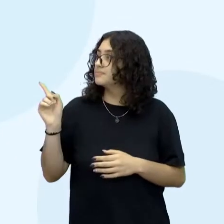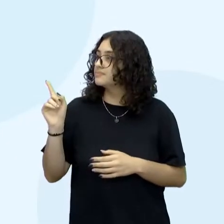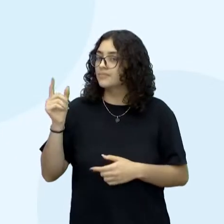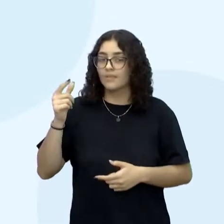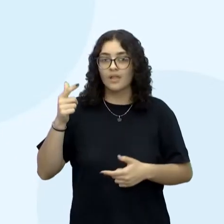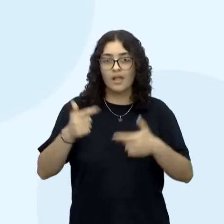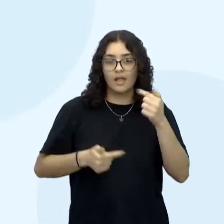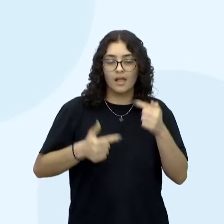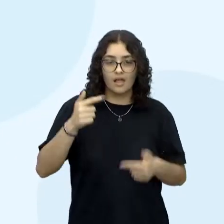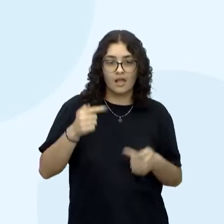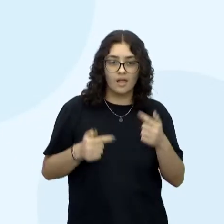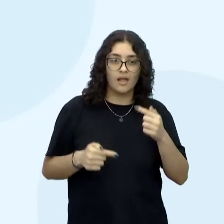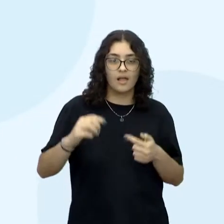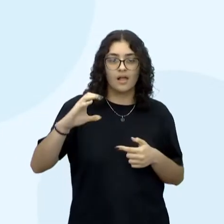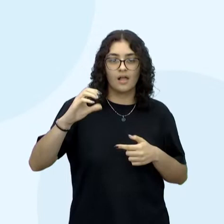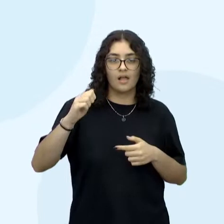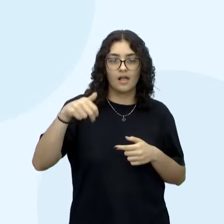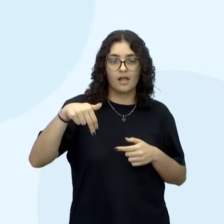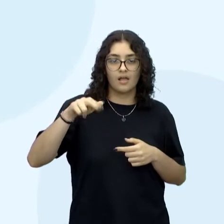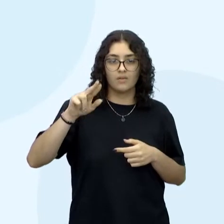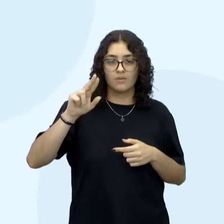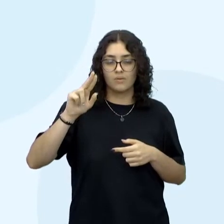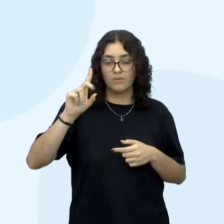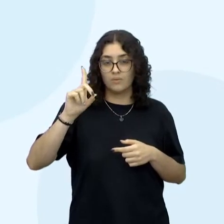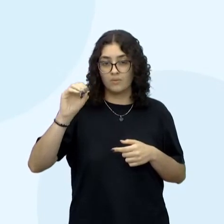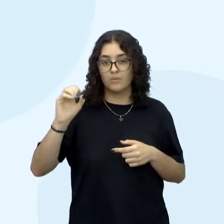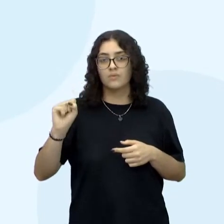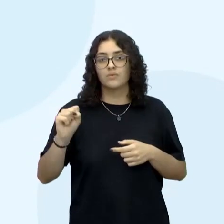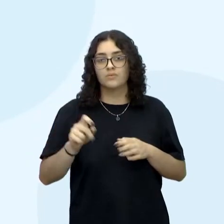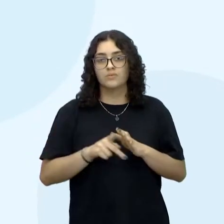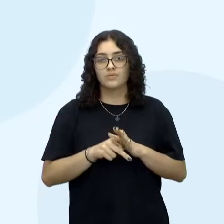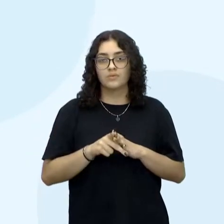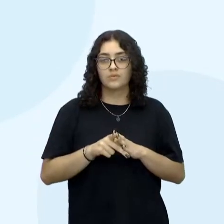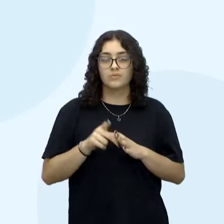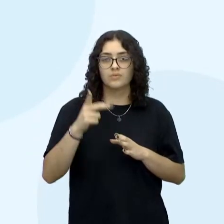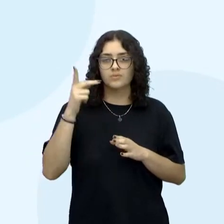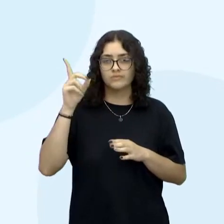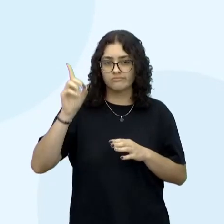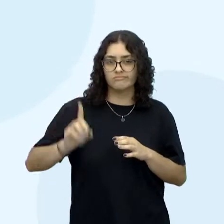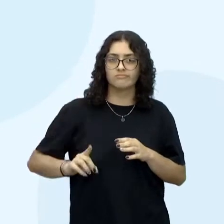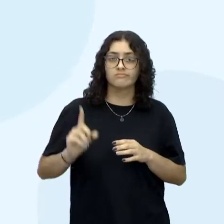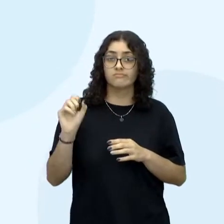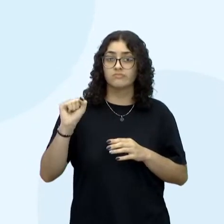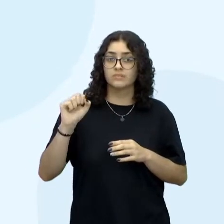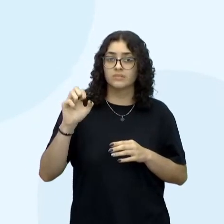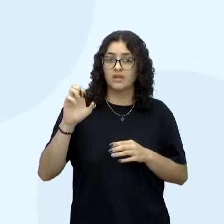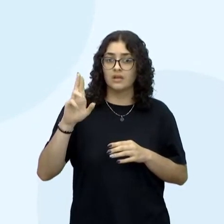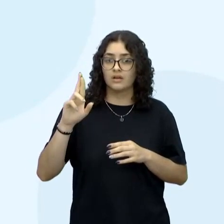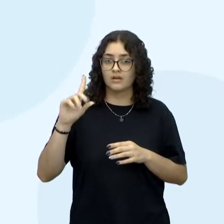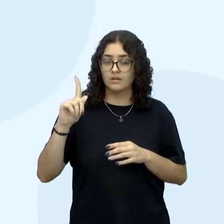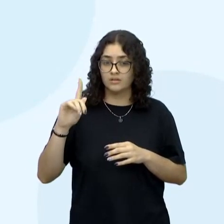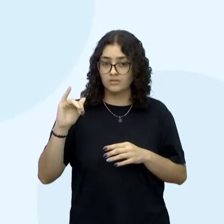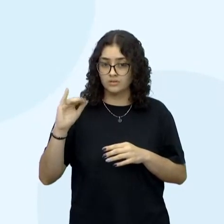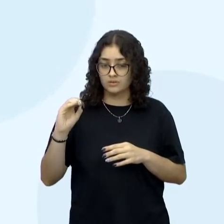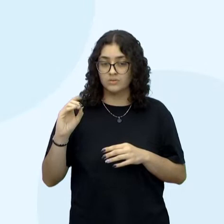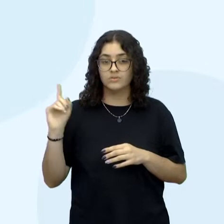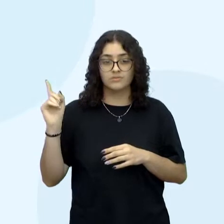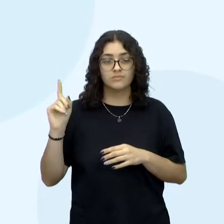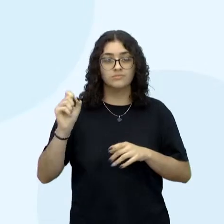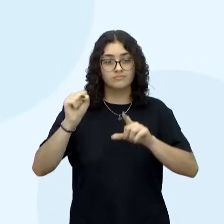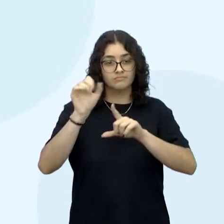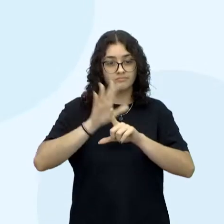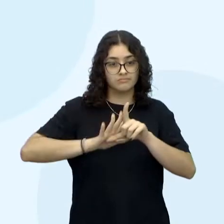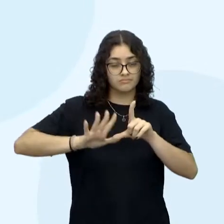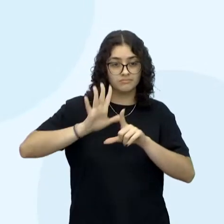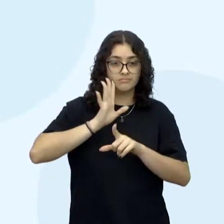de Canudos, 1997, do diretor Sérgio Rezende. Temos aí uma imagem legal, vou descrever para vocês. É uma imagem